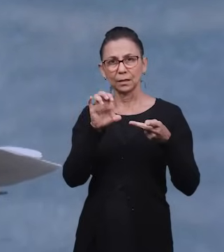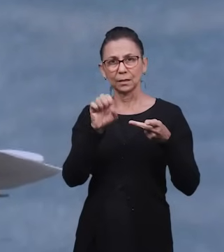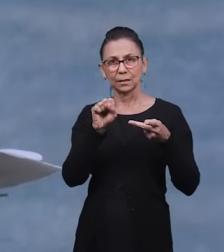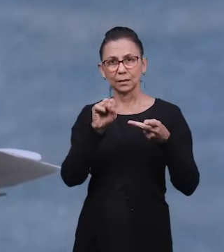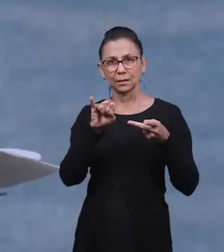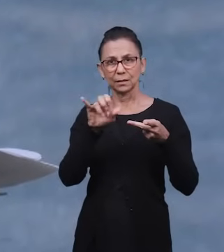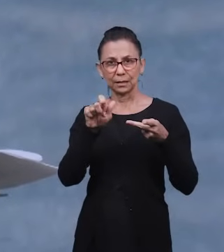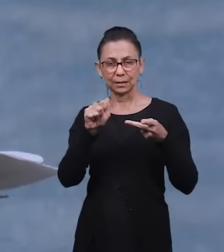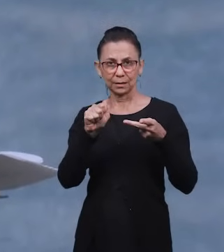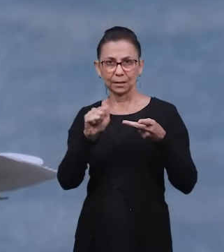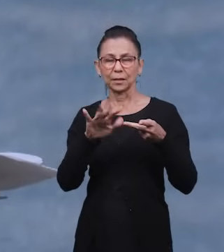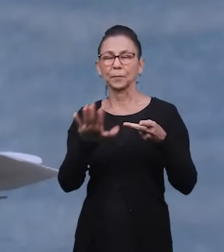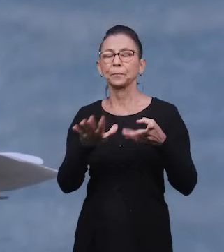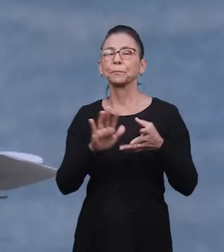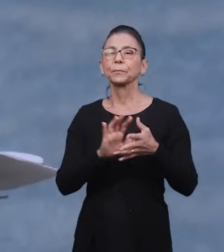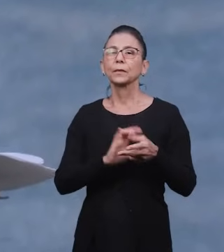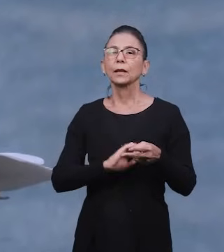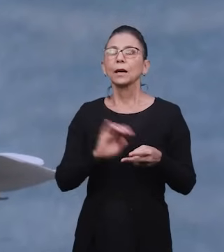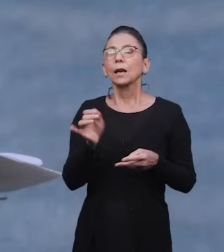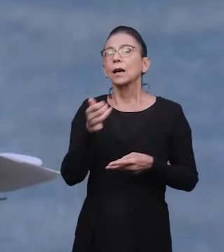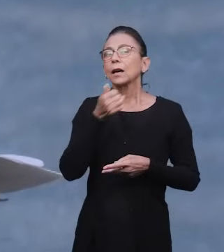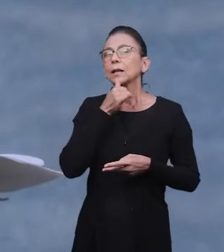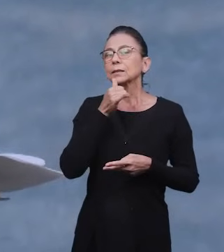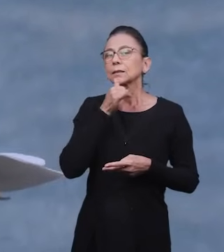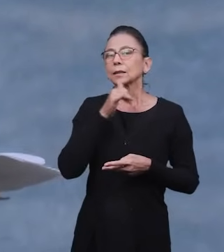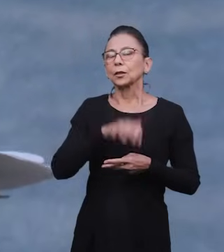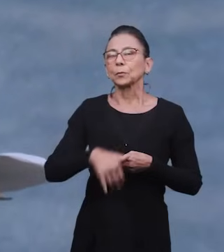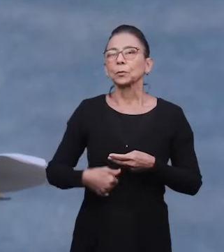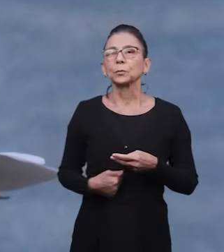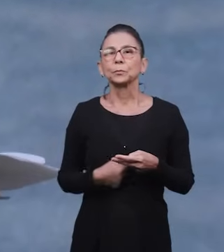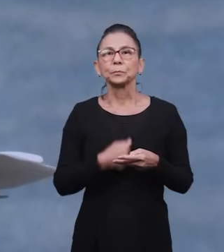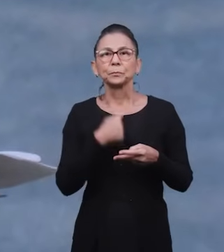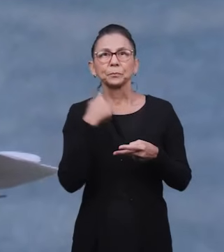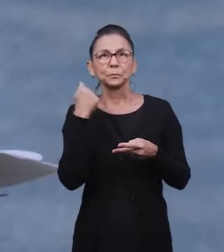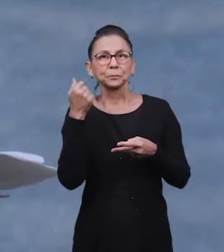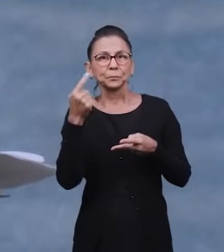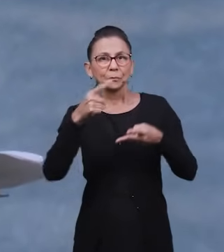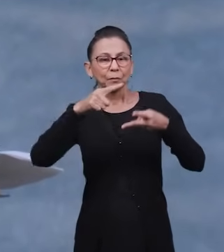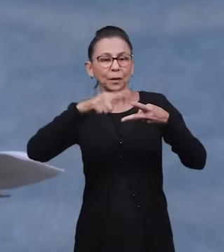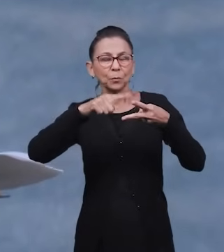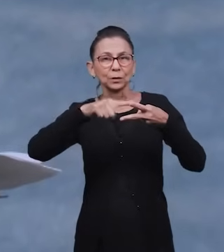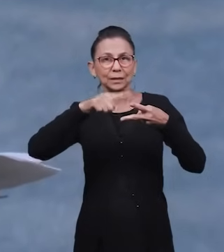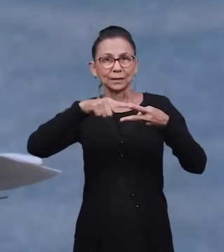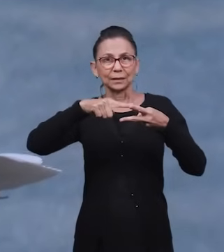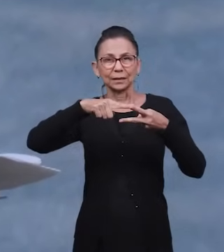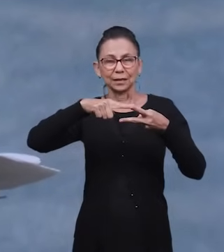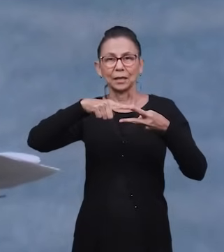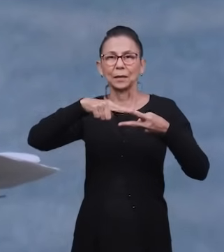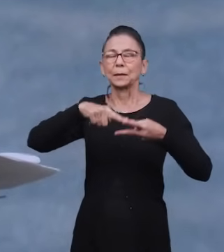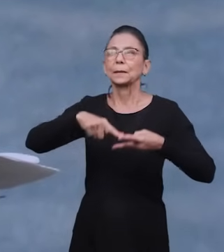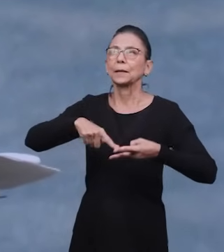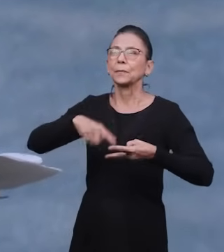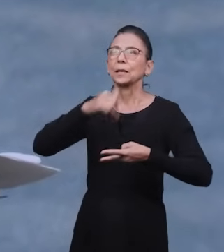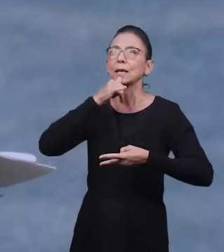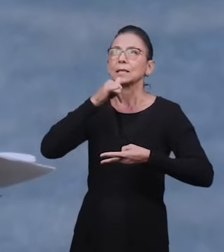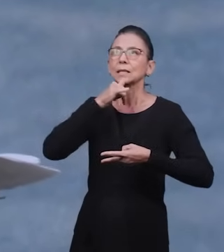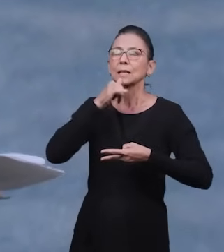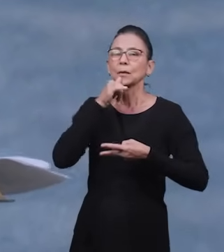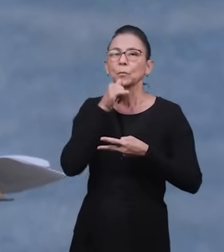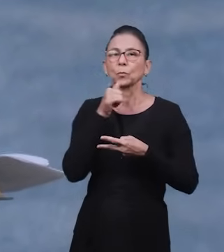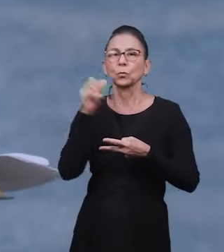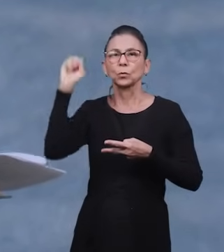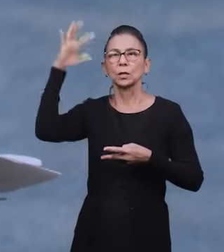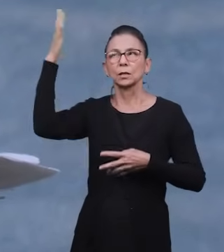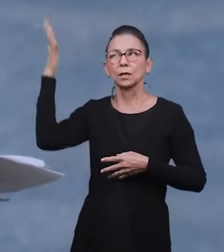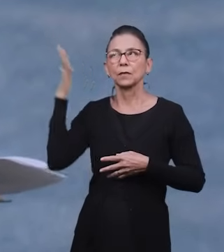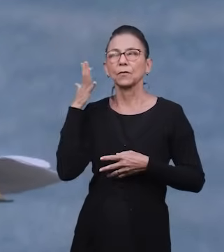que é a mensagem que o Espírito Santo coloca na vida do homem. Quando ele entra para a apostasia, então ele passa a pregar uma heresia,